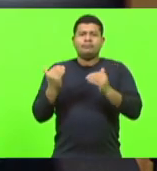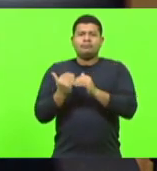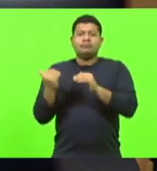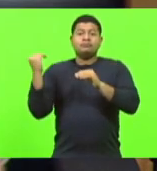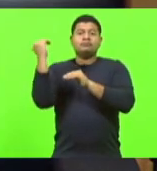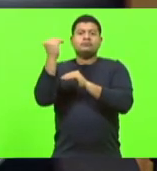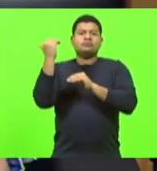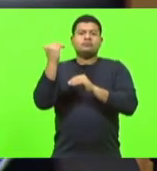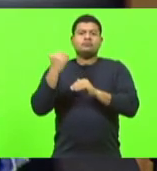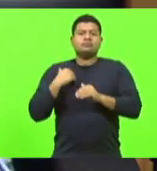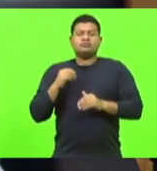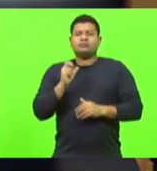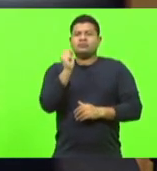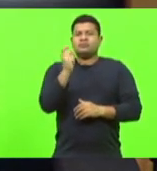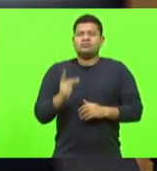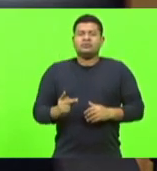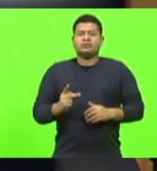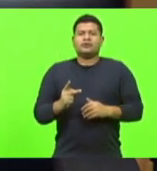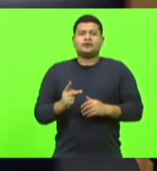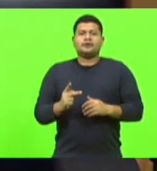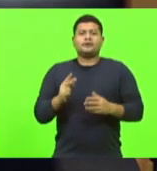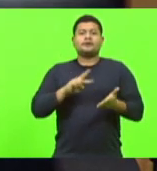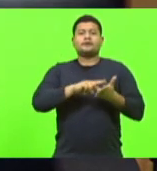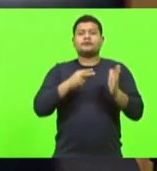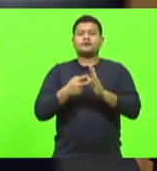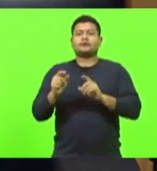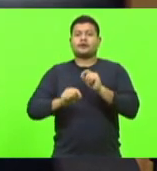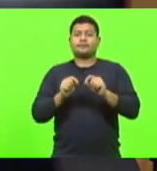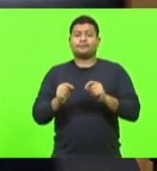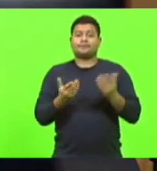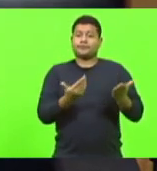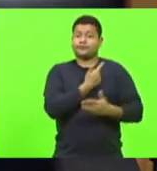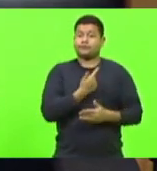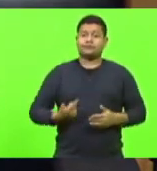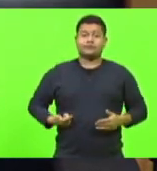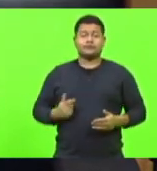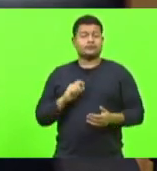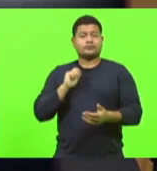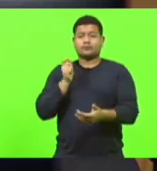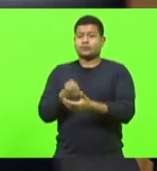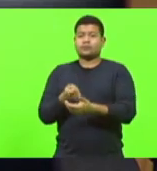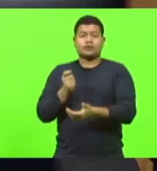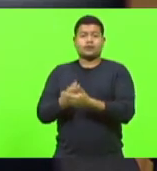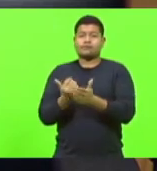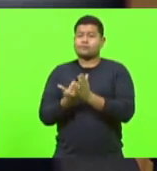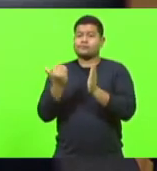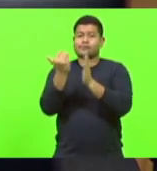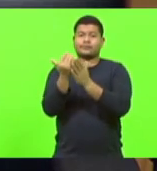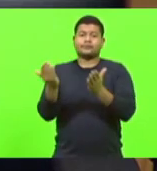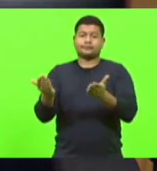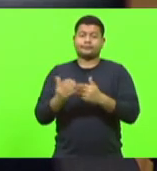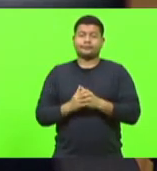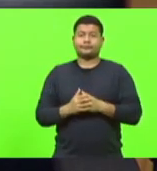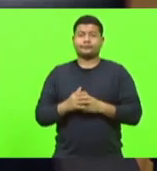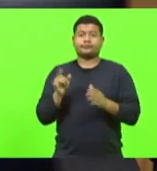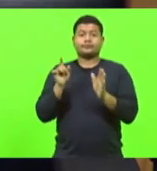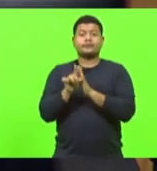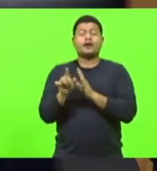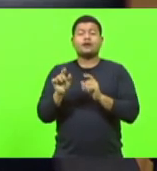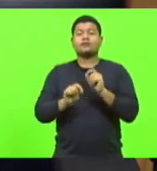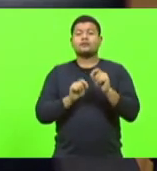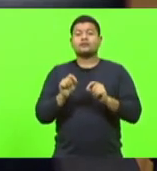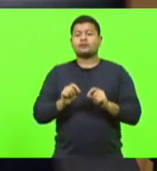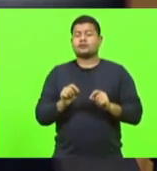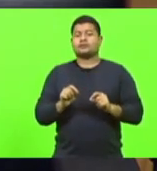mais o estado vai ter que colocar dinheiro no caixa para sustentar então a grande pergunta é fizemos uma reforma em